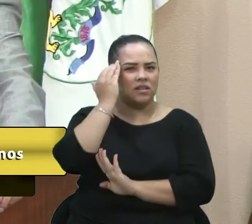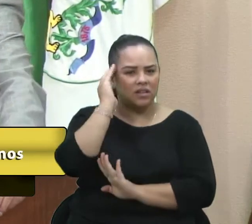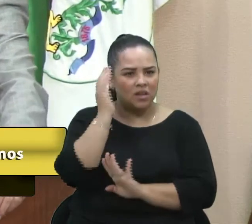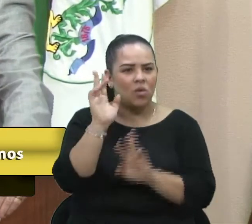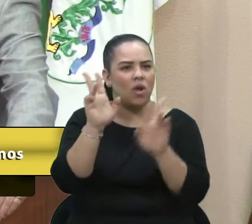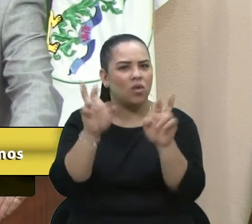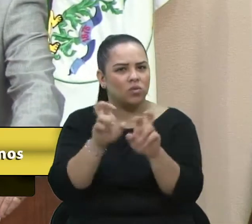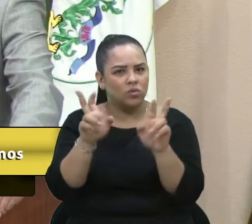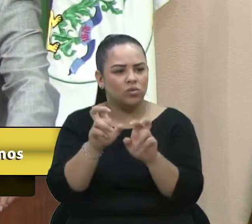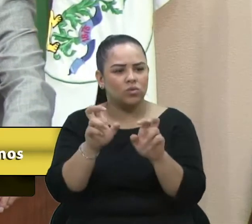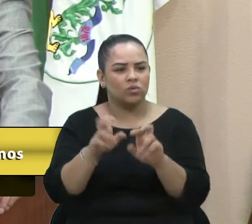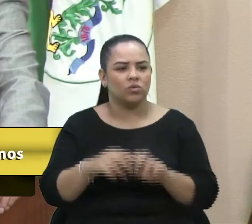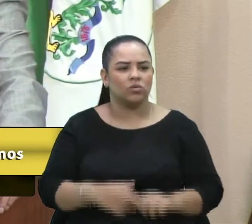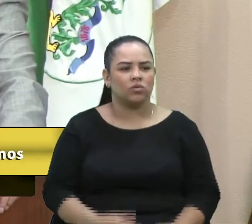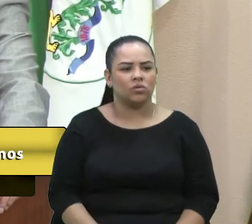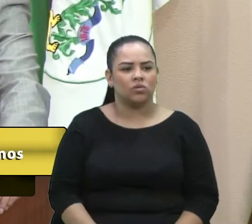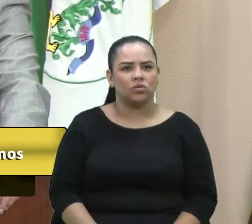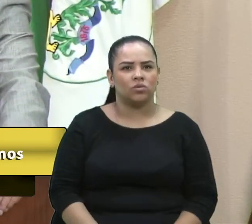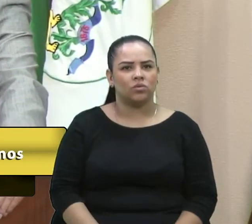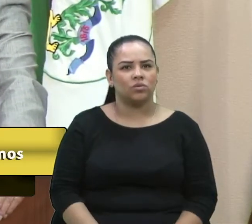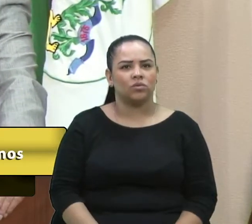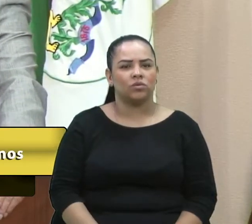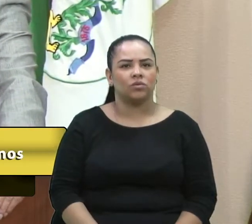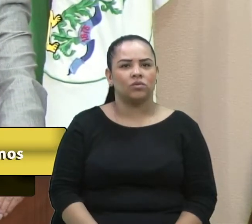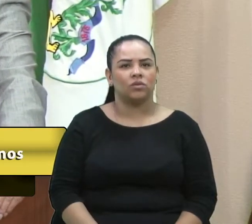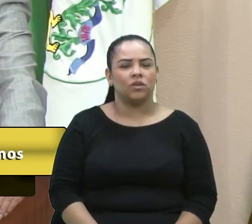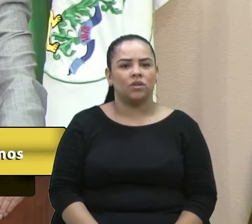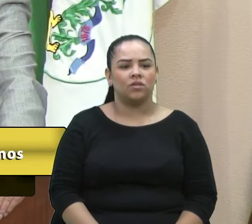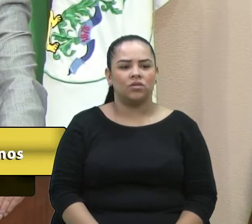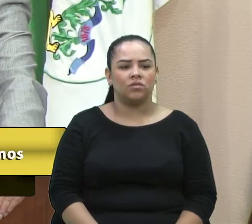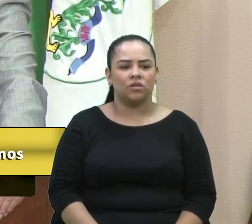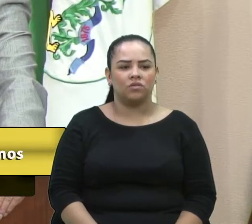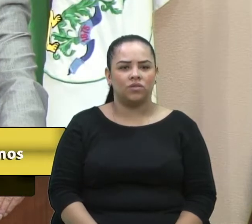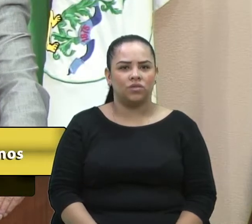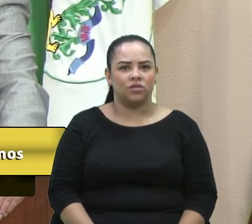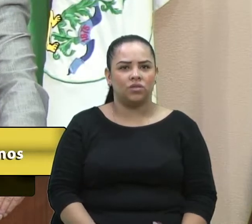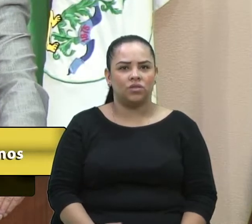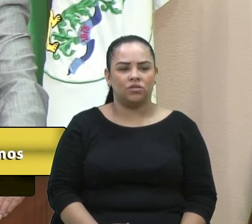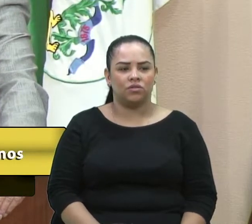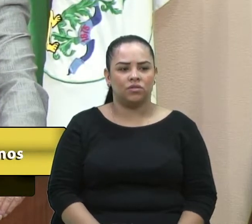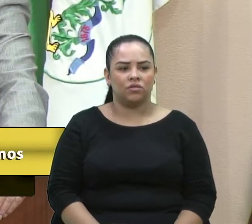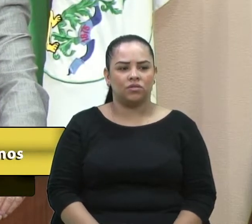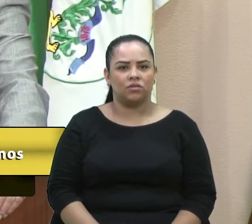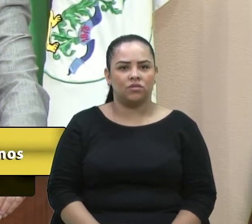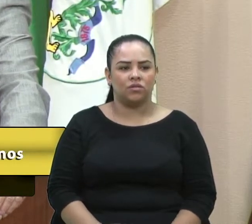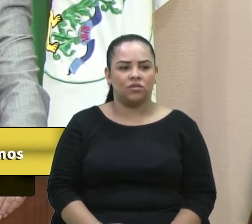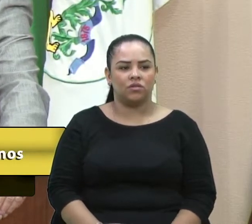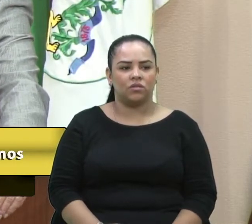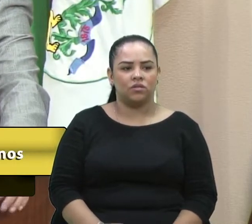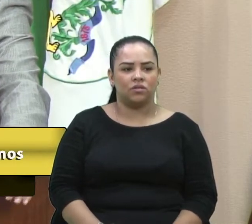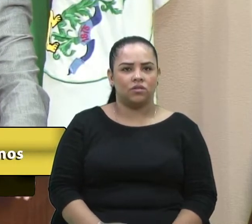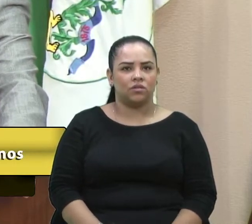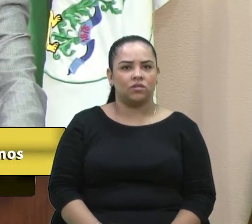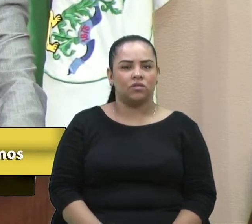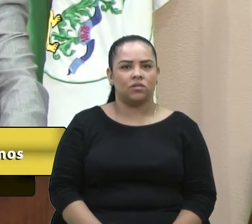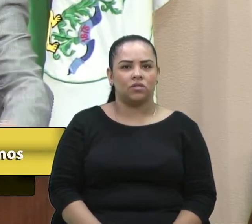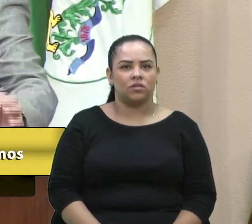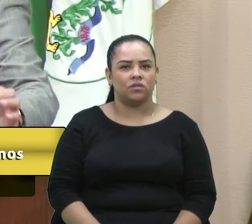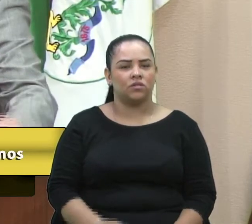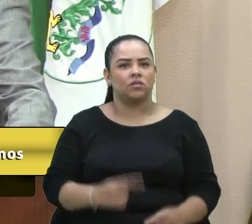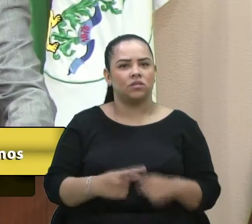assunto, para que você também, que nos acompanha, possam estar